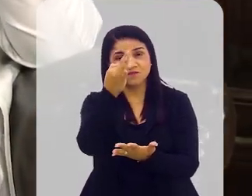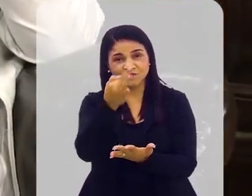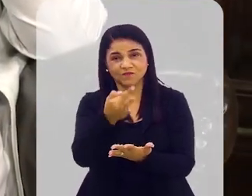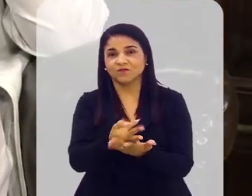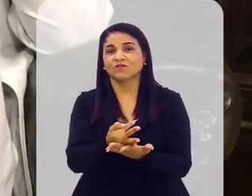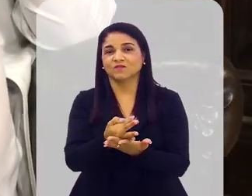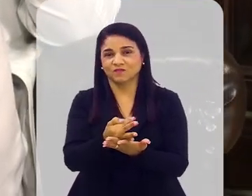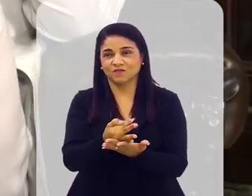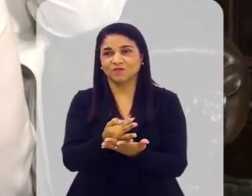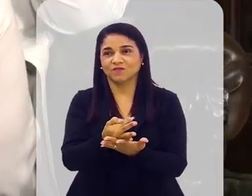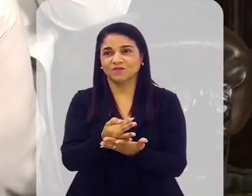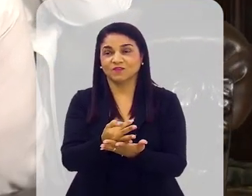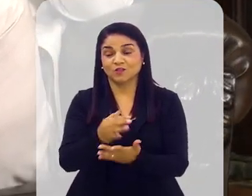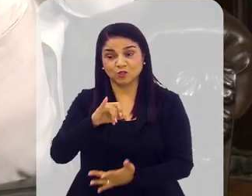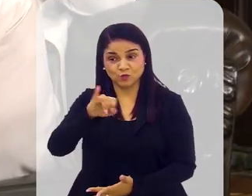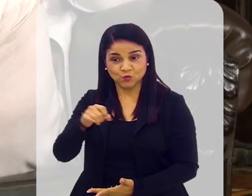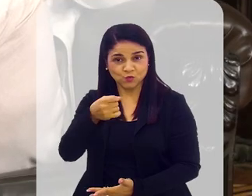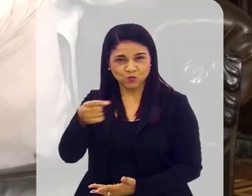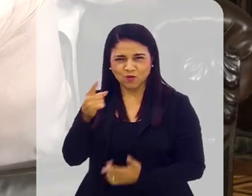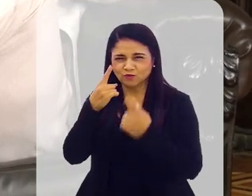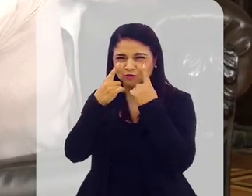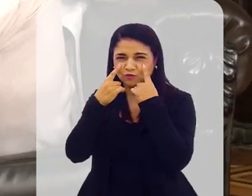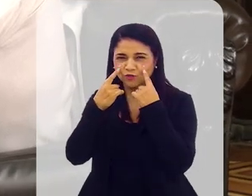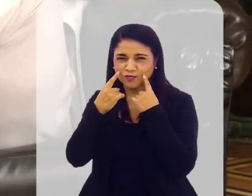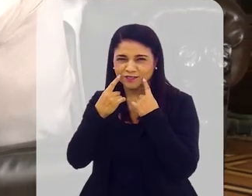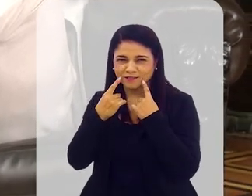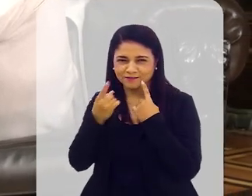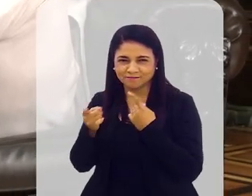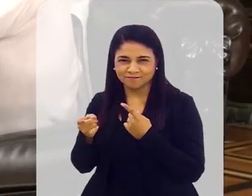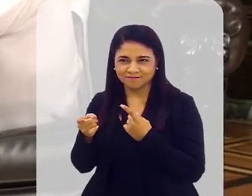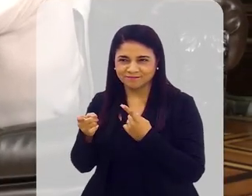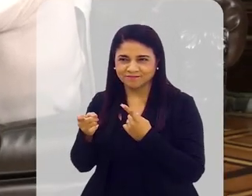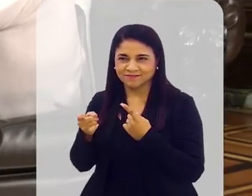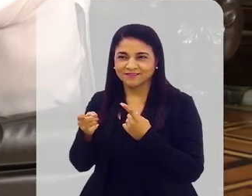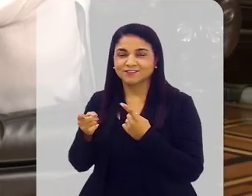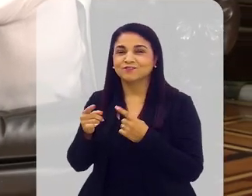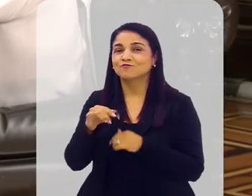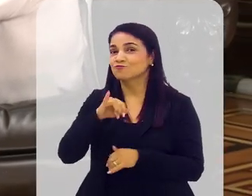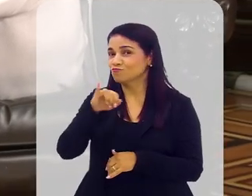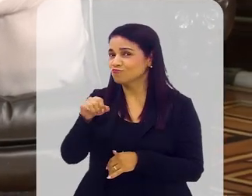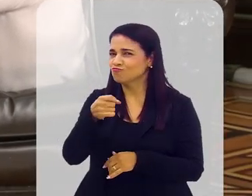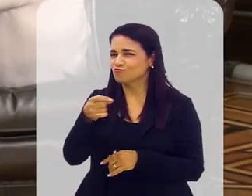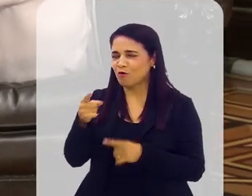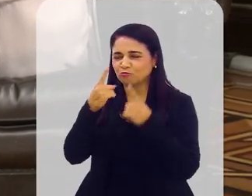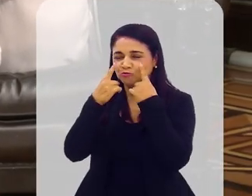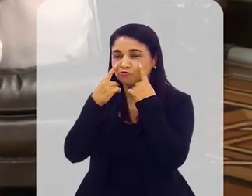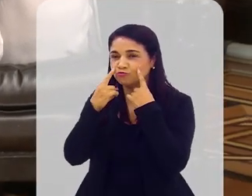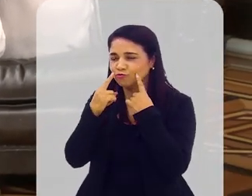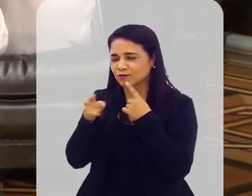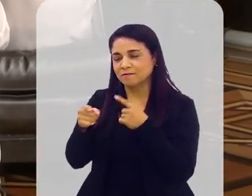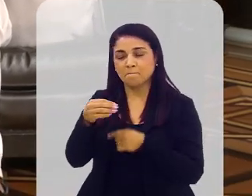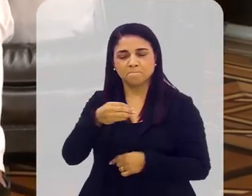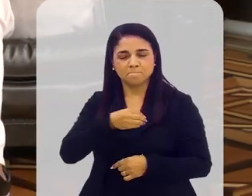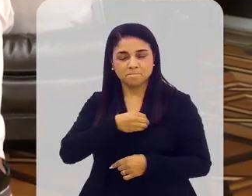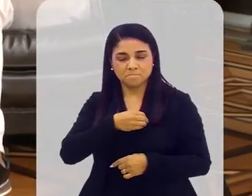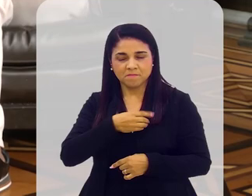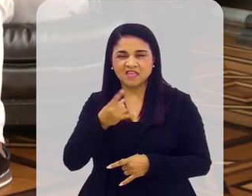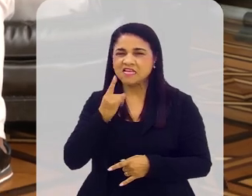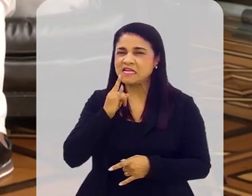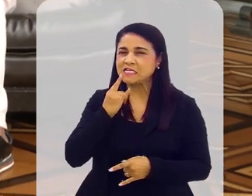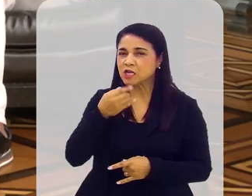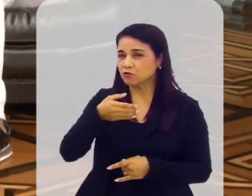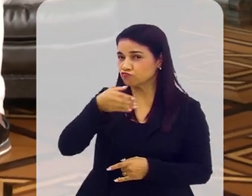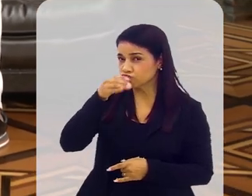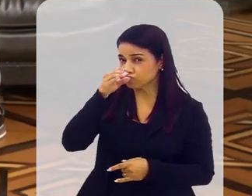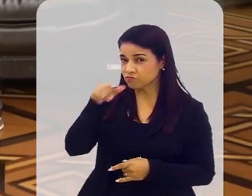sua fé... João tá chorando, sabe? Da tua época, né? João tá ali, tá chorando. João é um pecador,